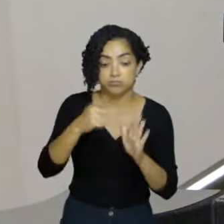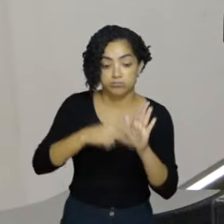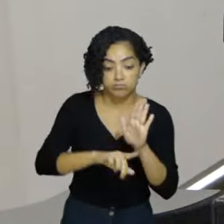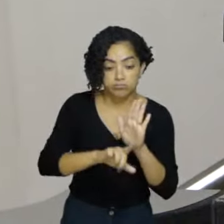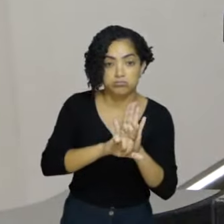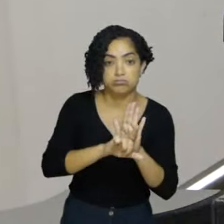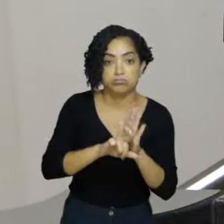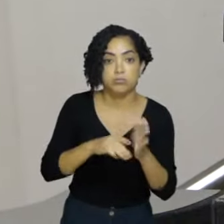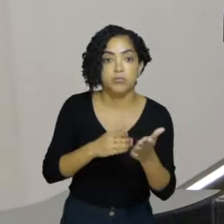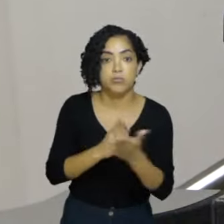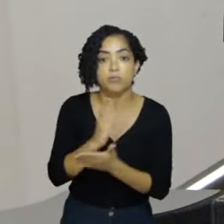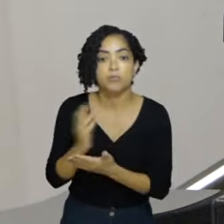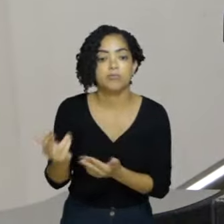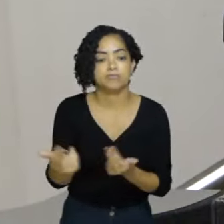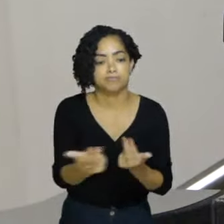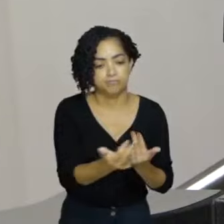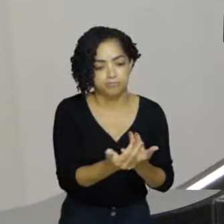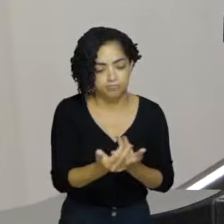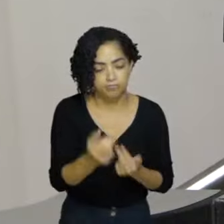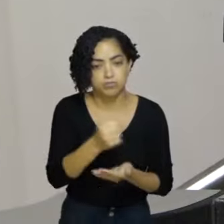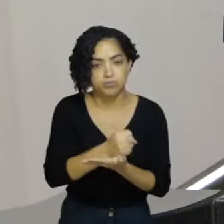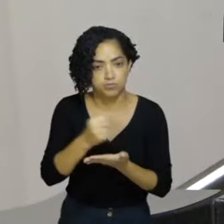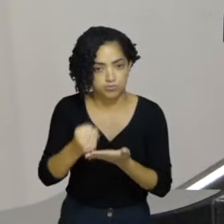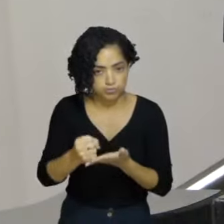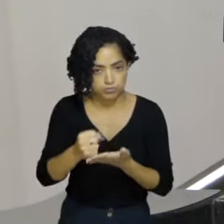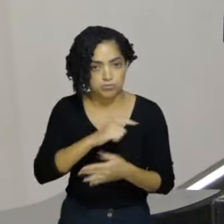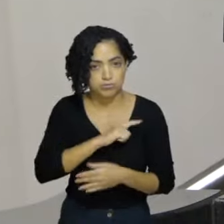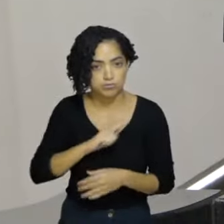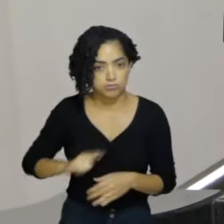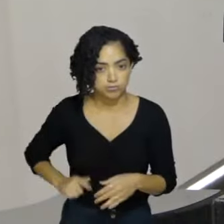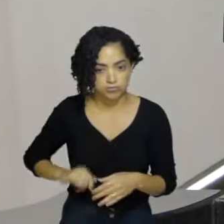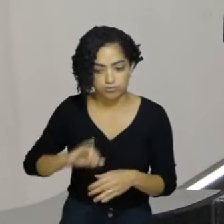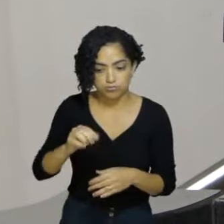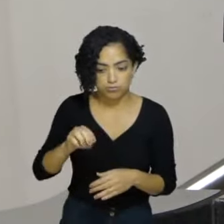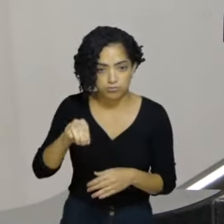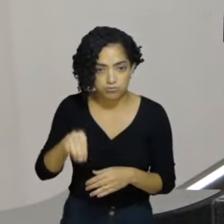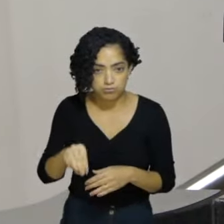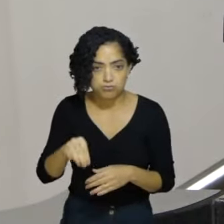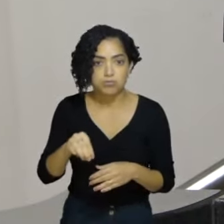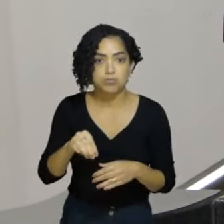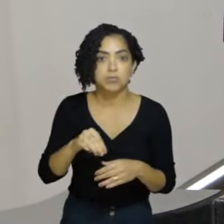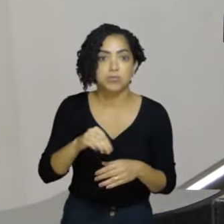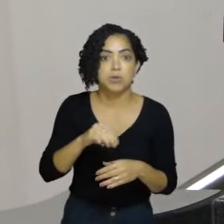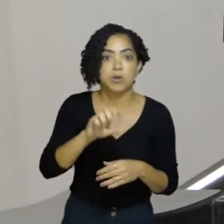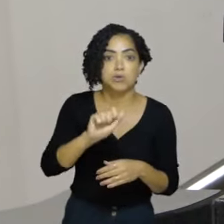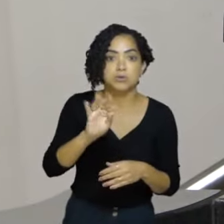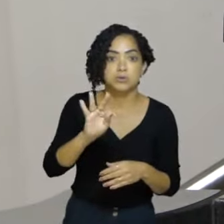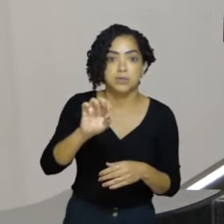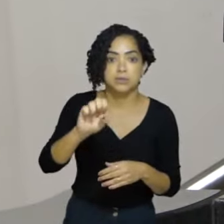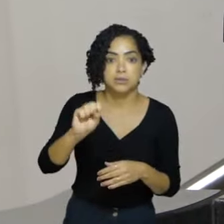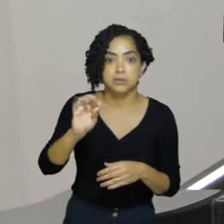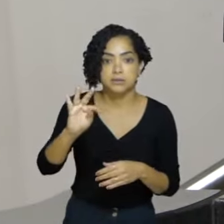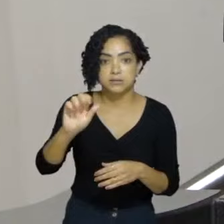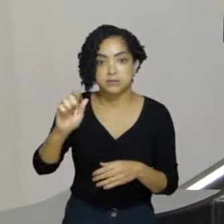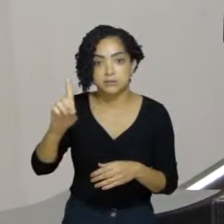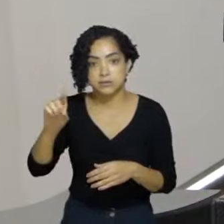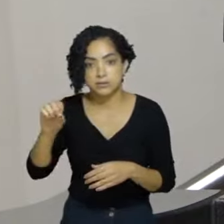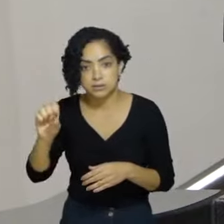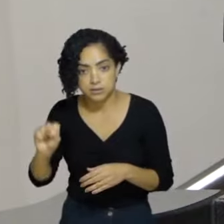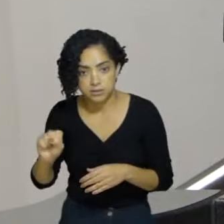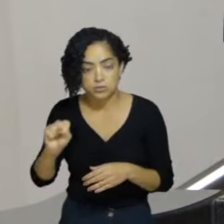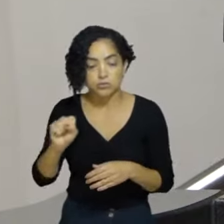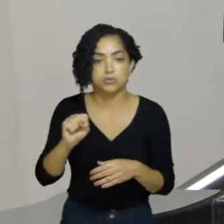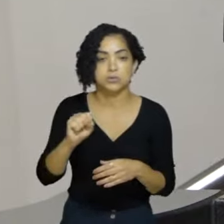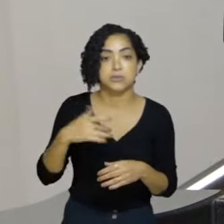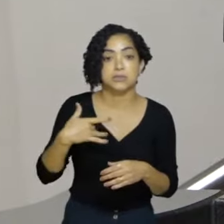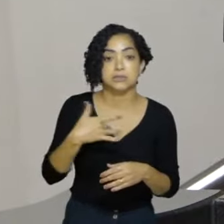unanimidade, sancionado pelo governador Jorginho Melo, os atestados de saúde tinham prazo de validade de 6